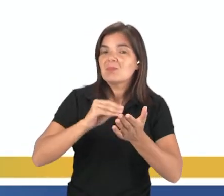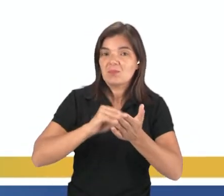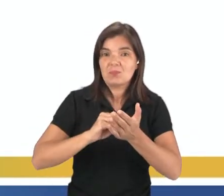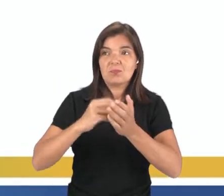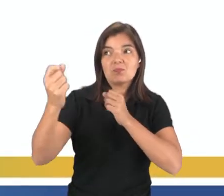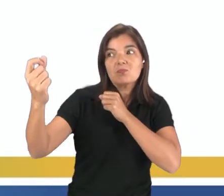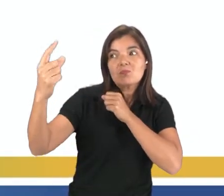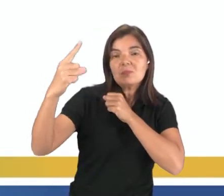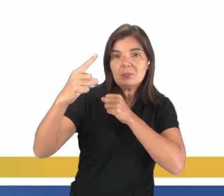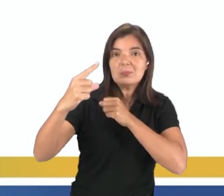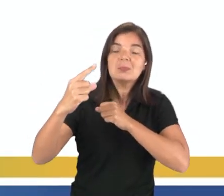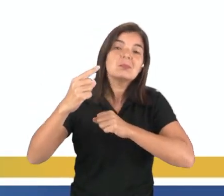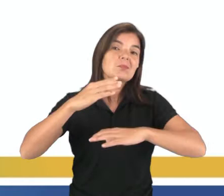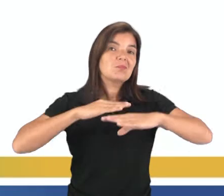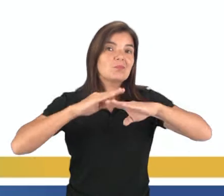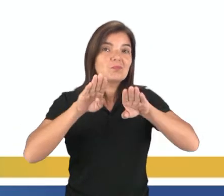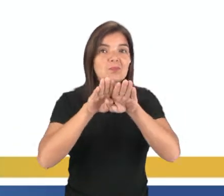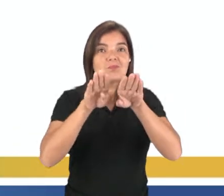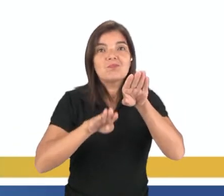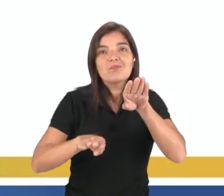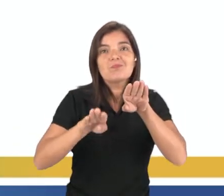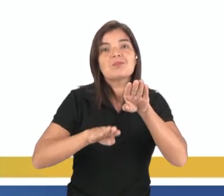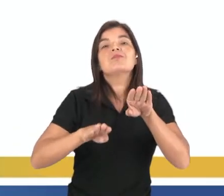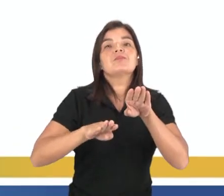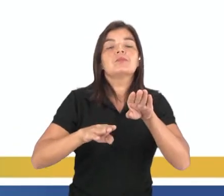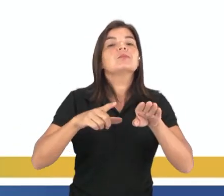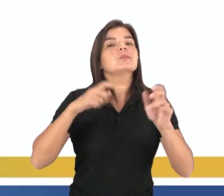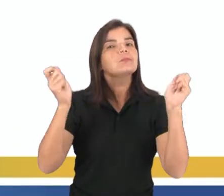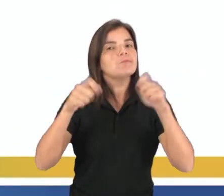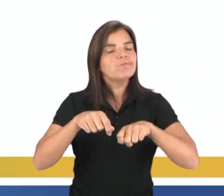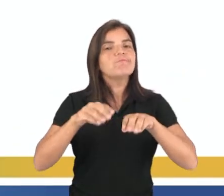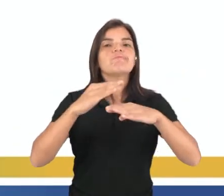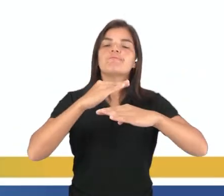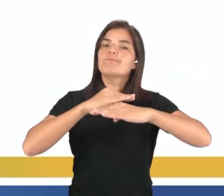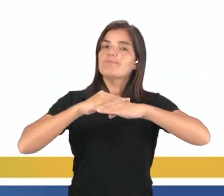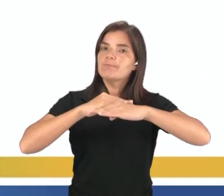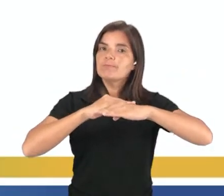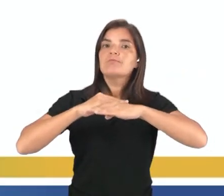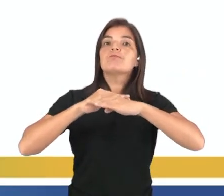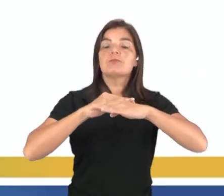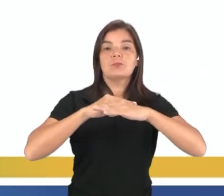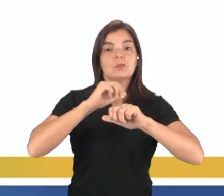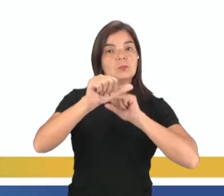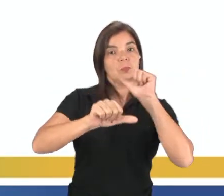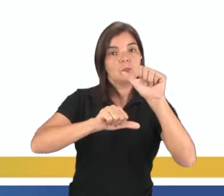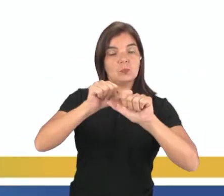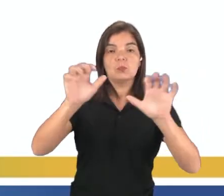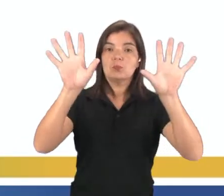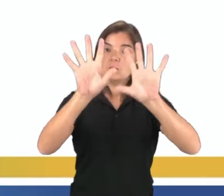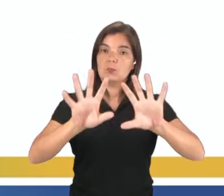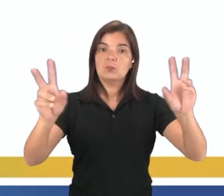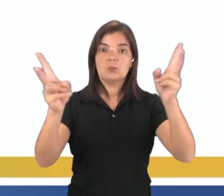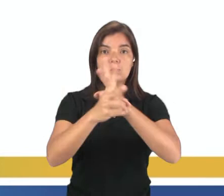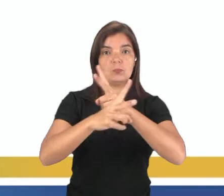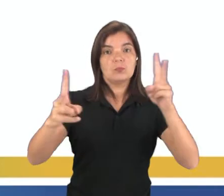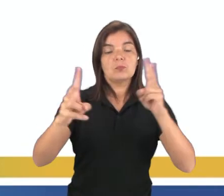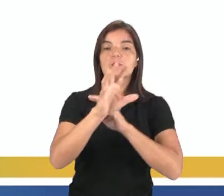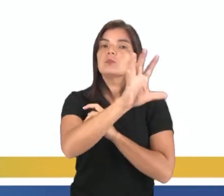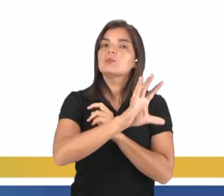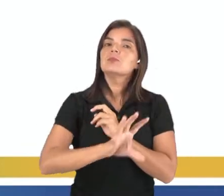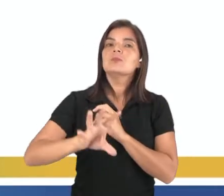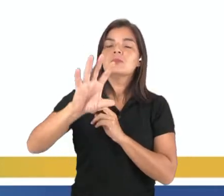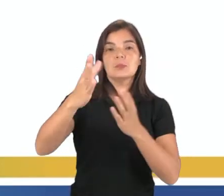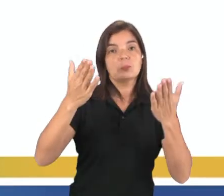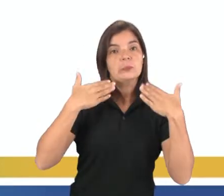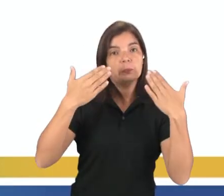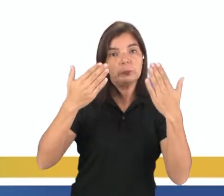radiação recebida pela Terra. Assim, para que haja um maior equilíbrio, acontecem muitas trocas de massas de ar entre as regiões mais